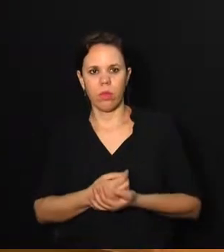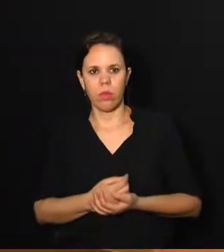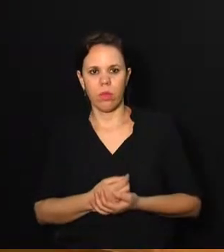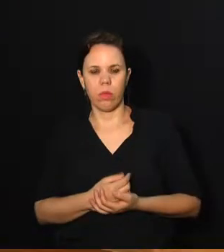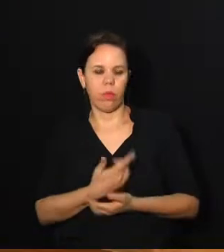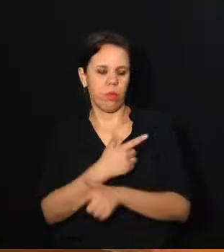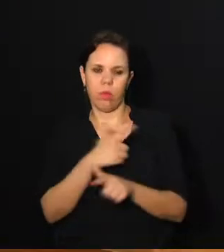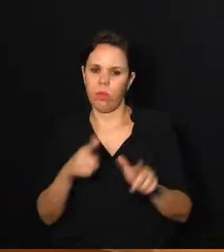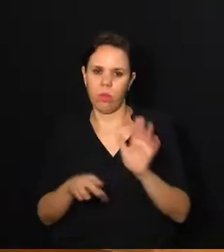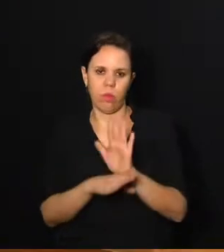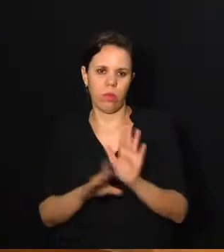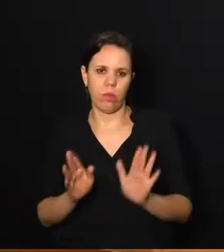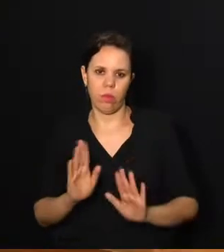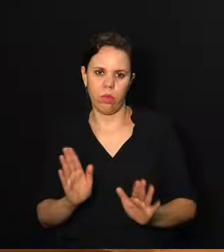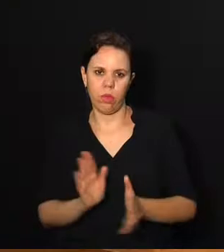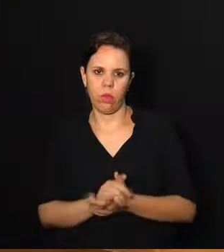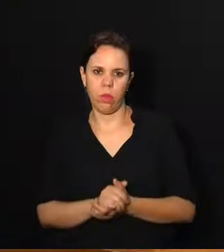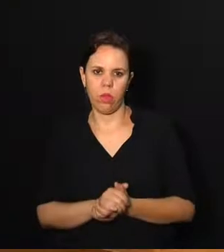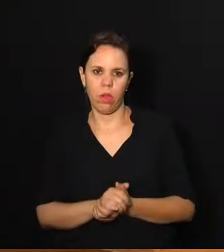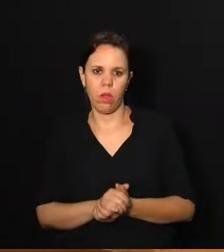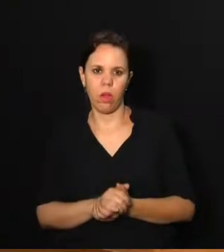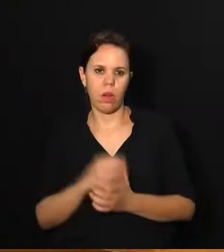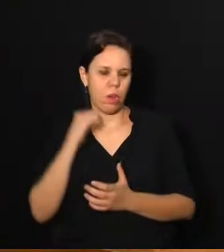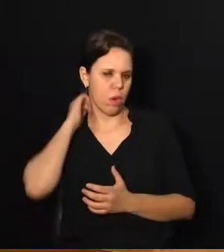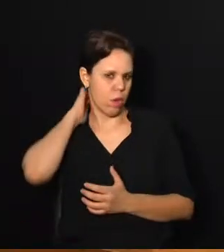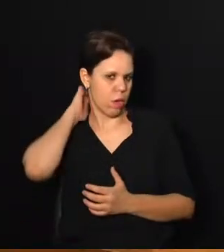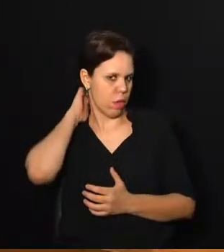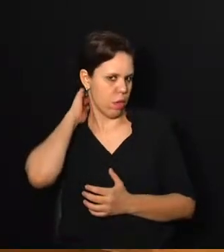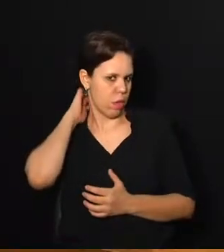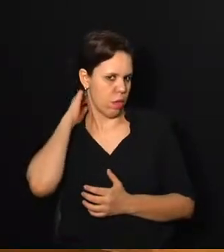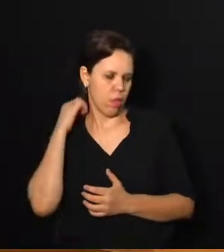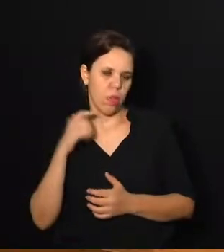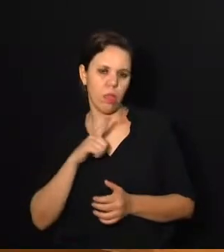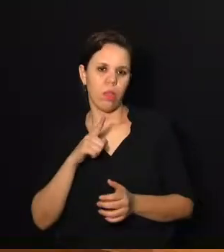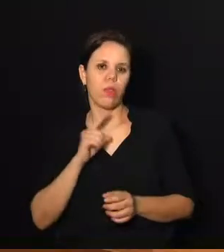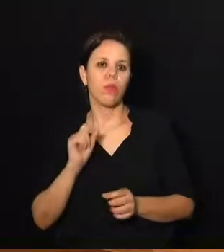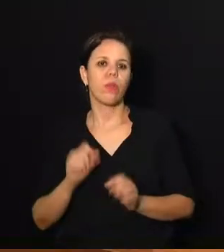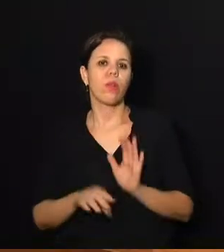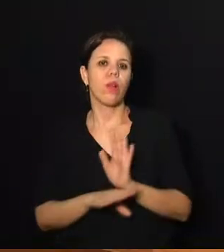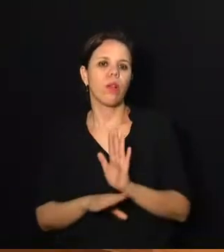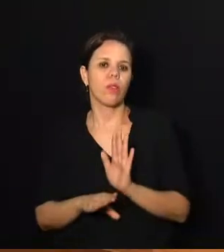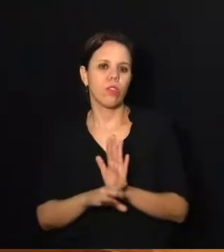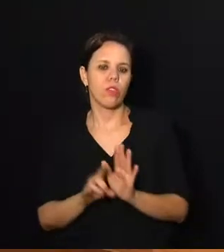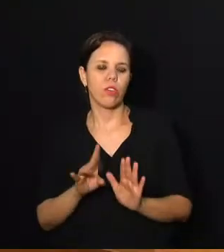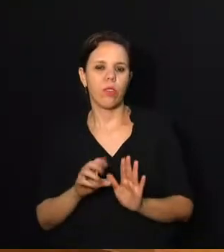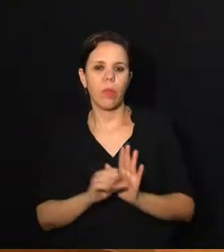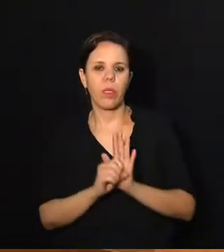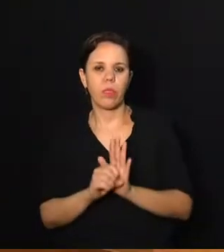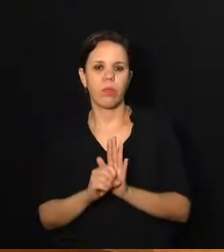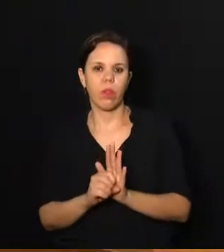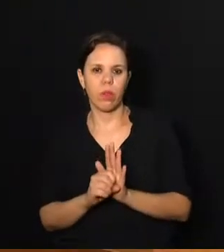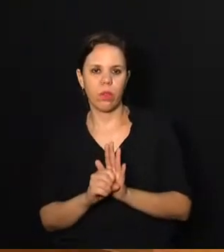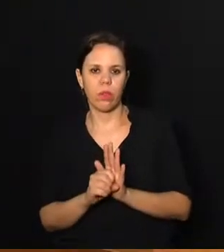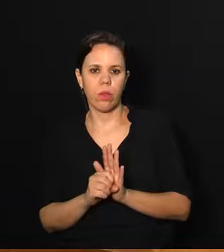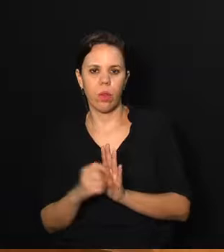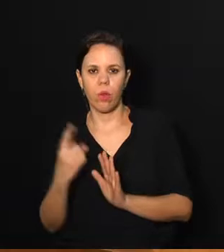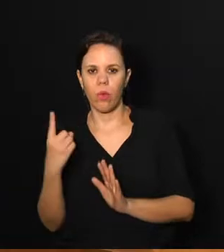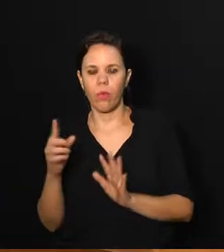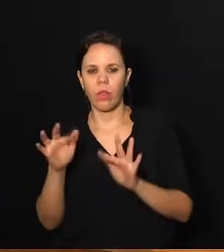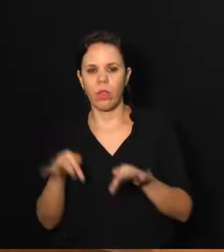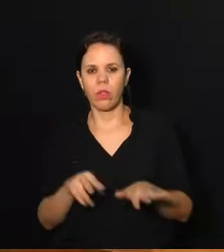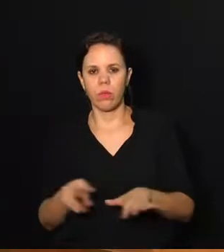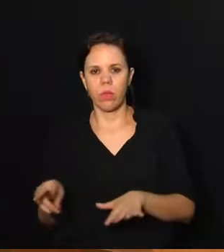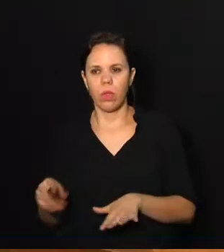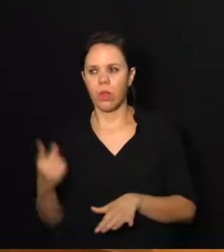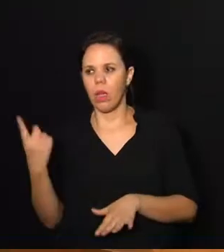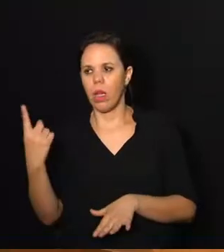Não ajuda. A gente tem lá uma ajuda simbólica de um final de semana por